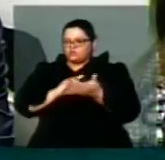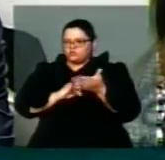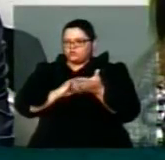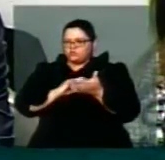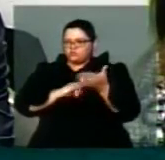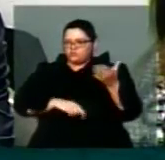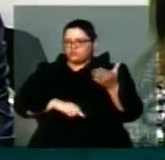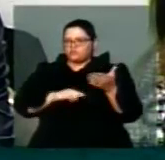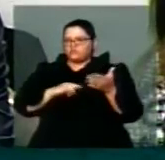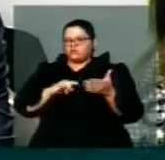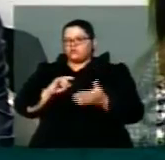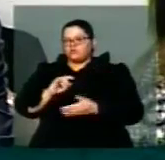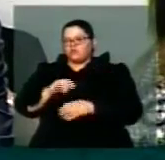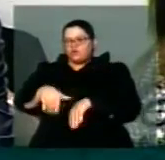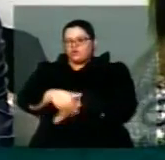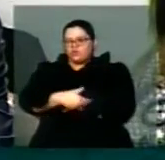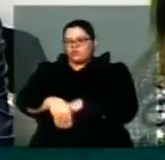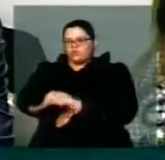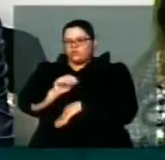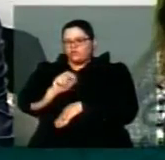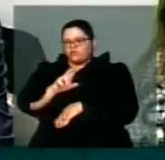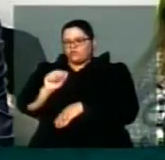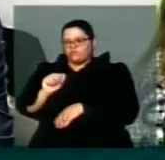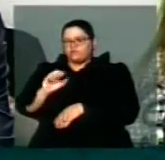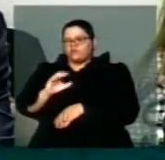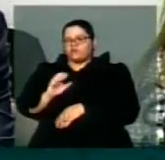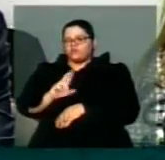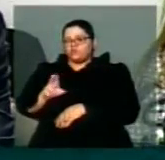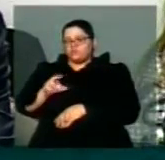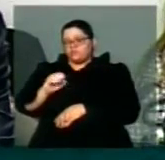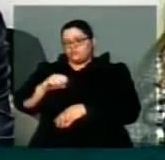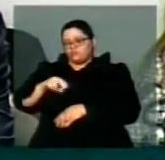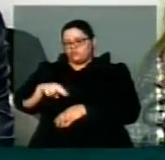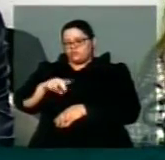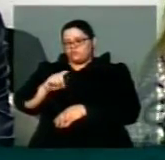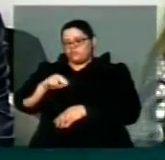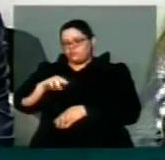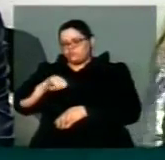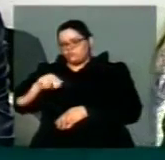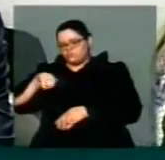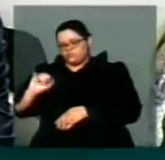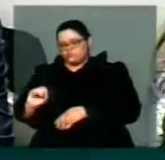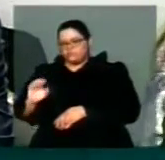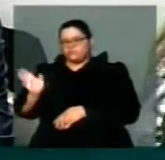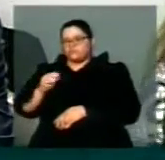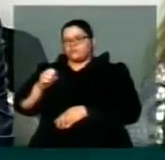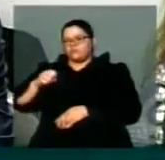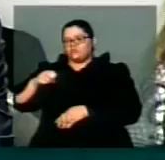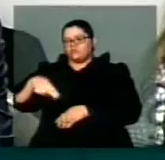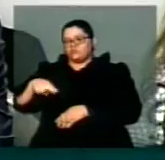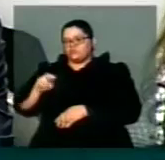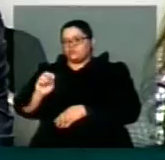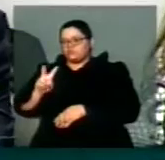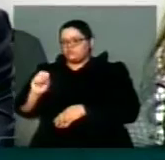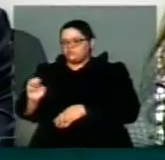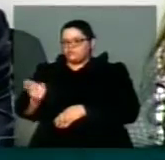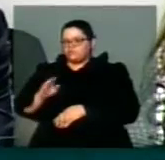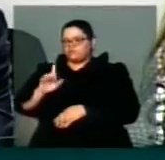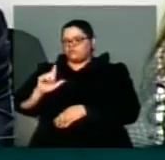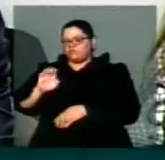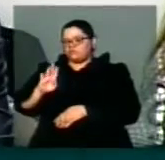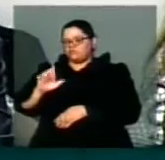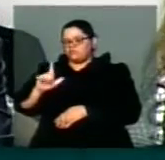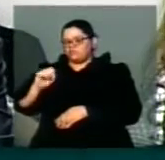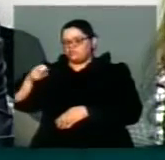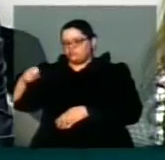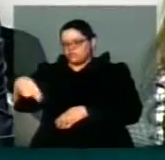Fala Amendoeira, número 105, condomínio Novo Leblon. Não era o condomínio Nova Ipanema que ele havia se referido, que também não